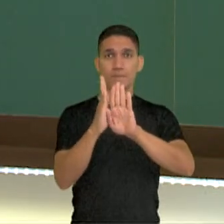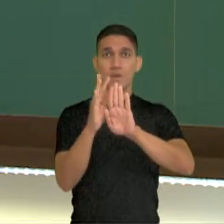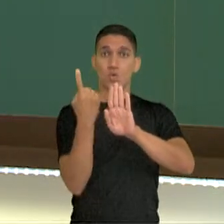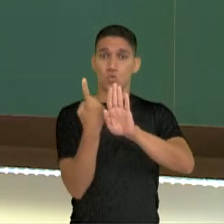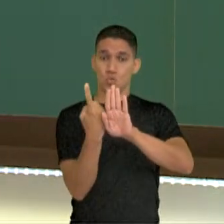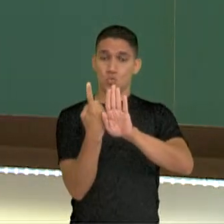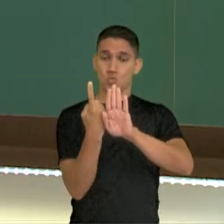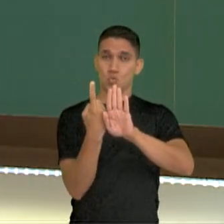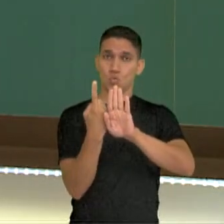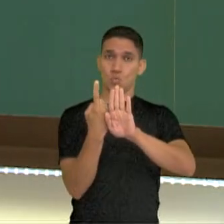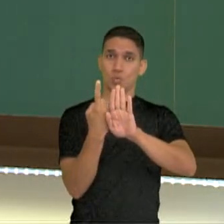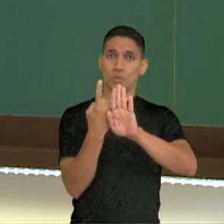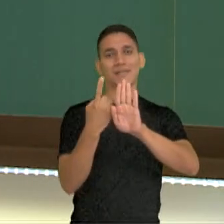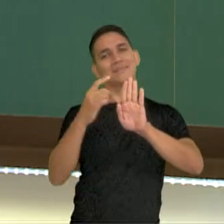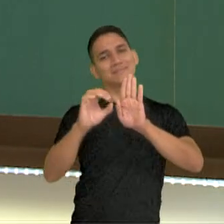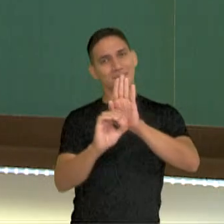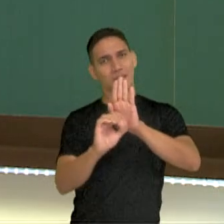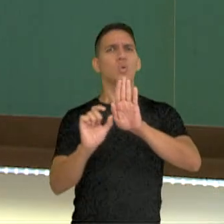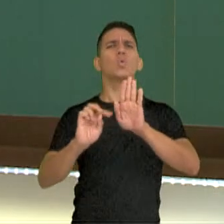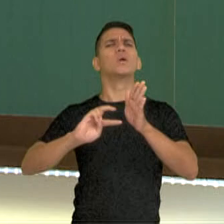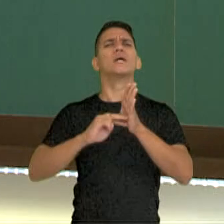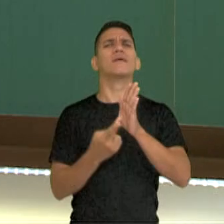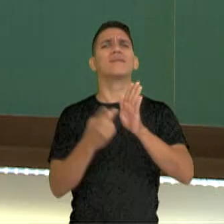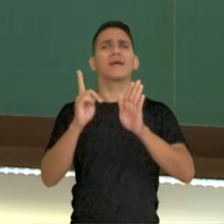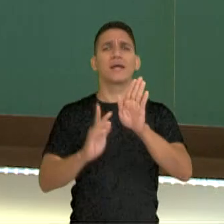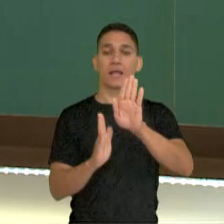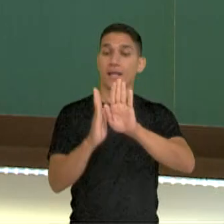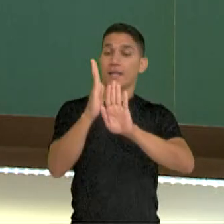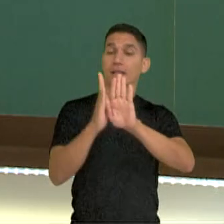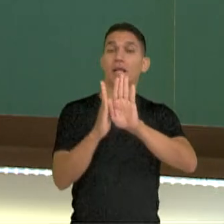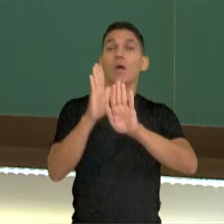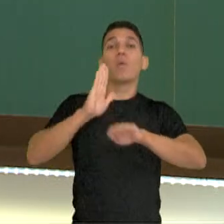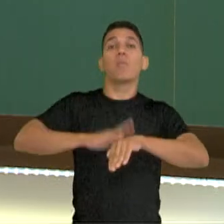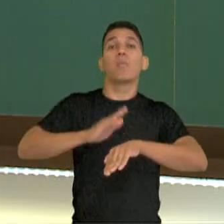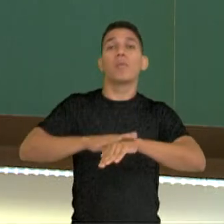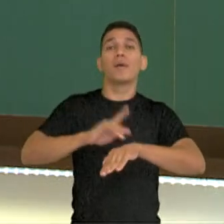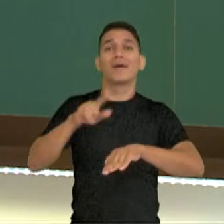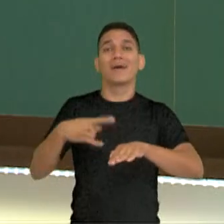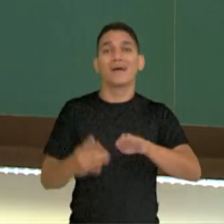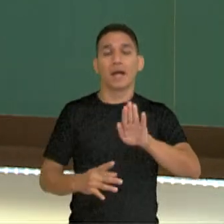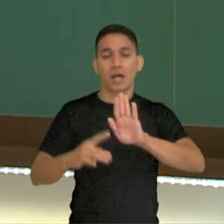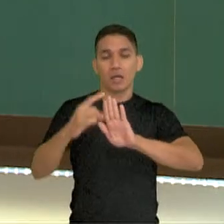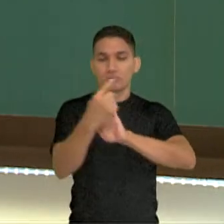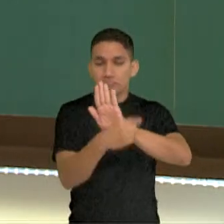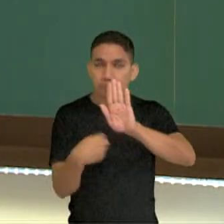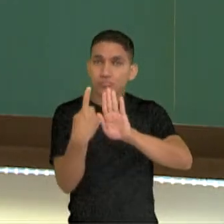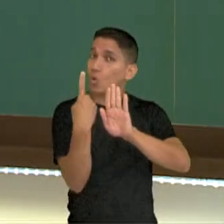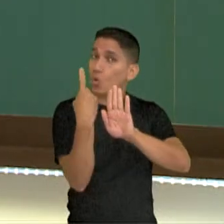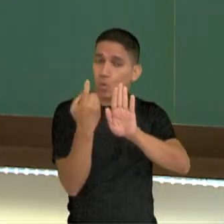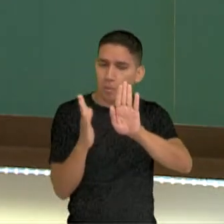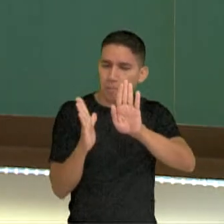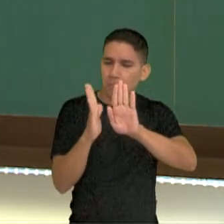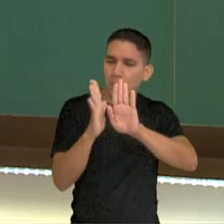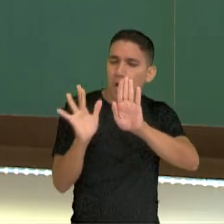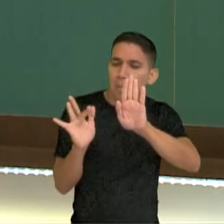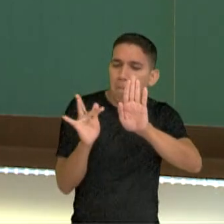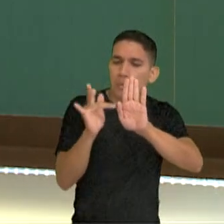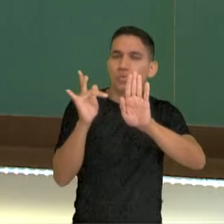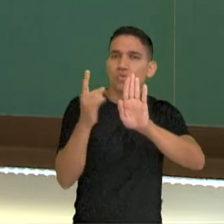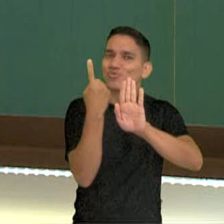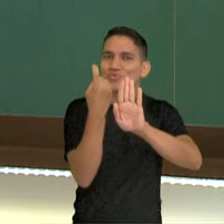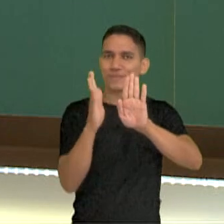1, 0. O que isso quer dizer? Que ela intercepta a circunferência em um único ponto. Isso significa